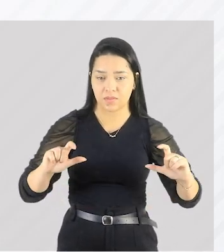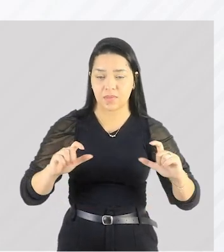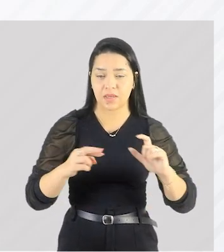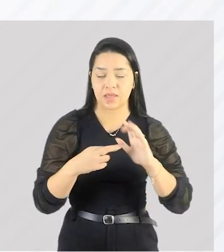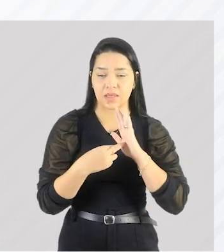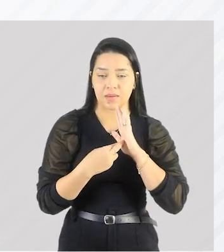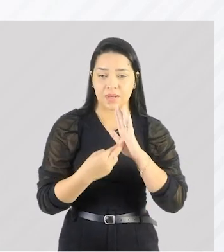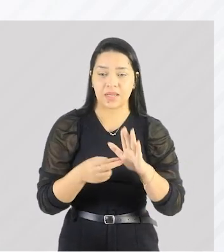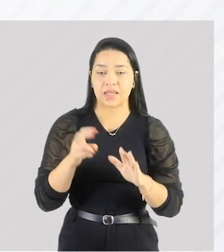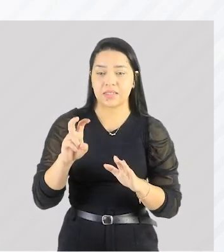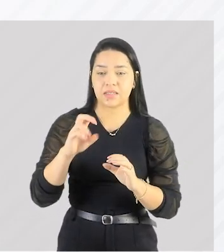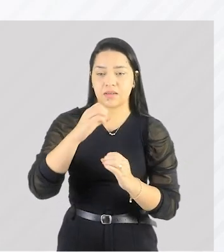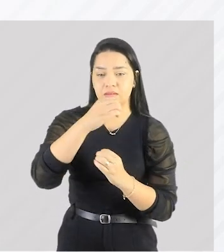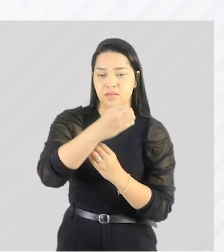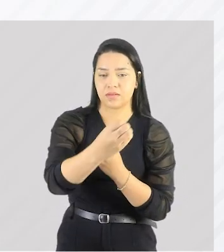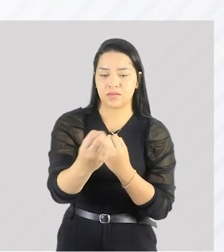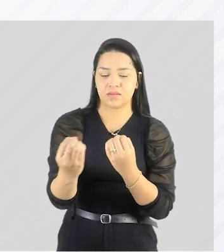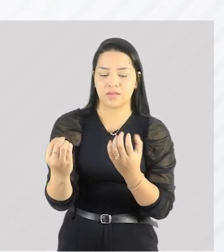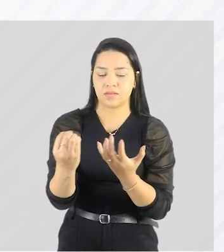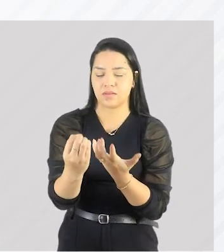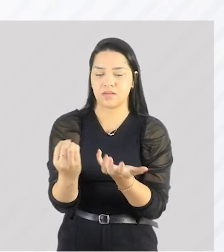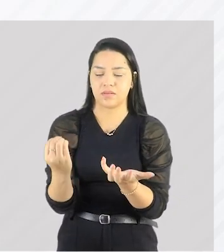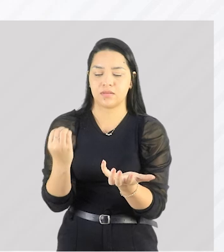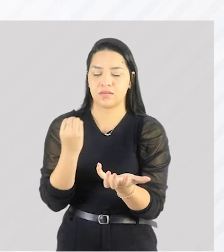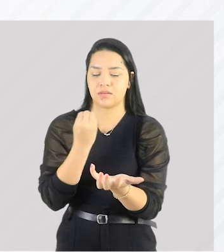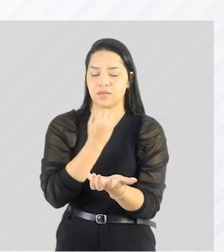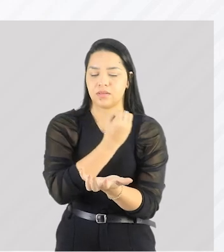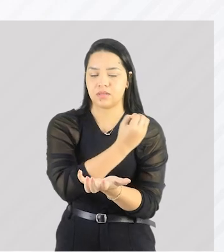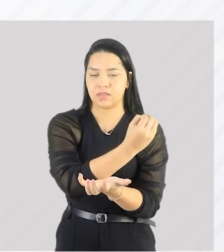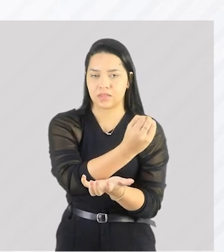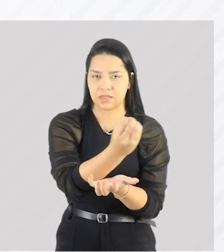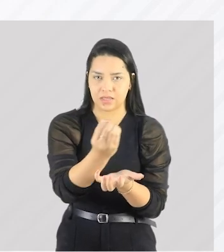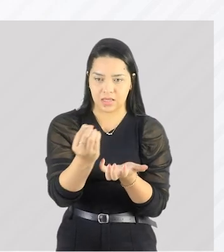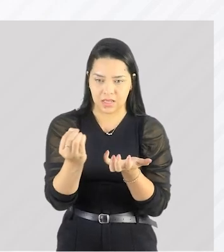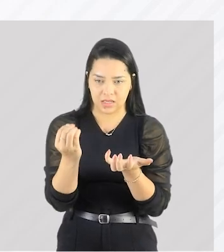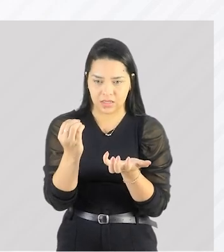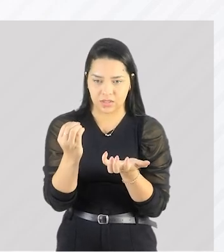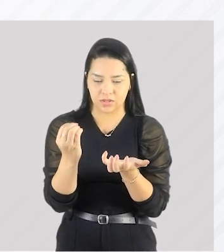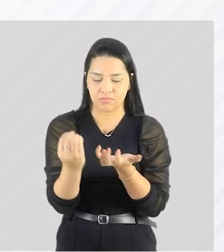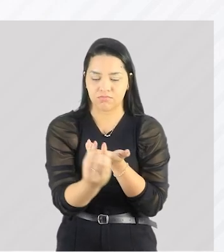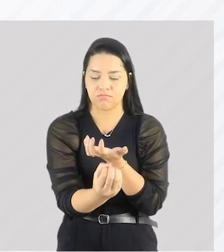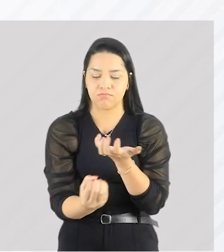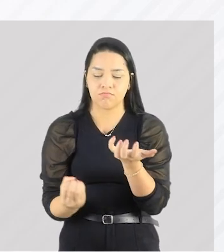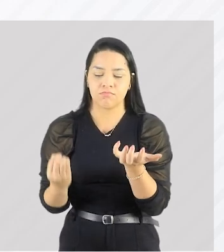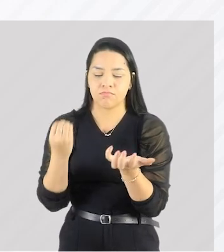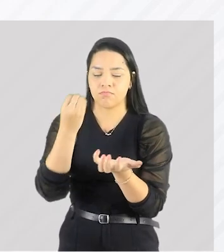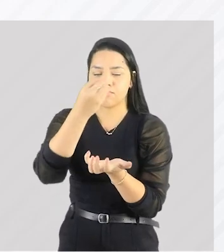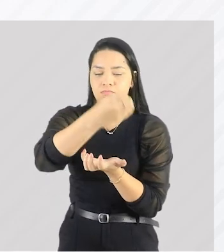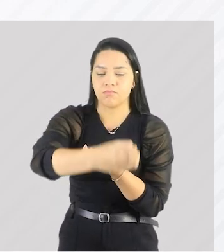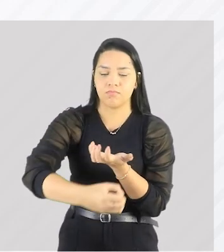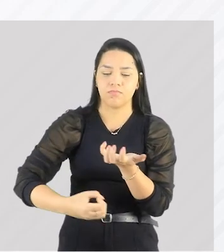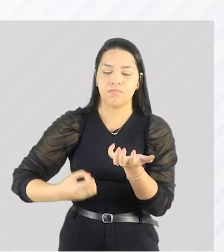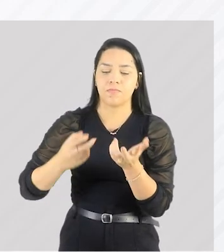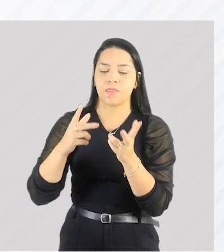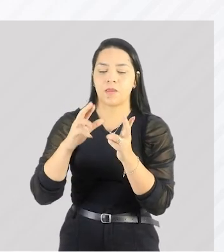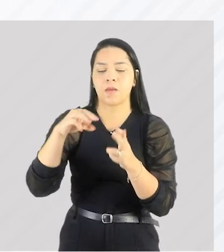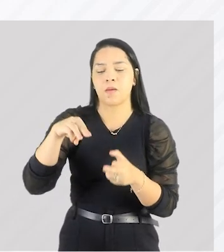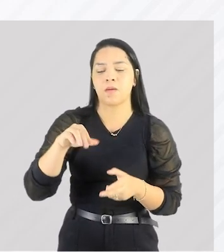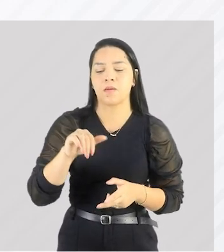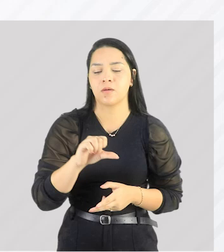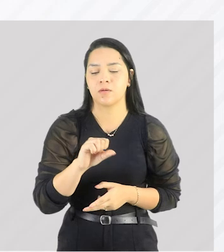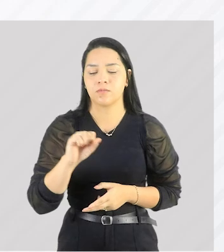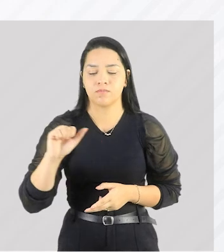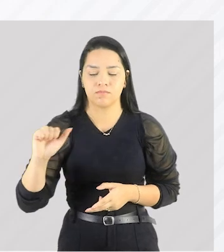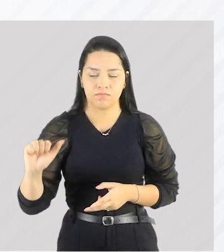isso dividido por D ao quadrado. Bora ver agora quem é quem aí, né? M1 e